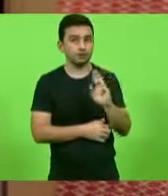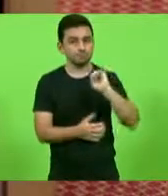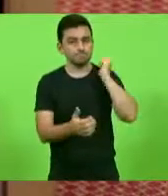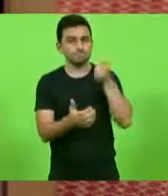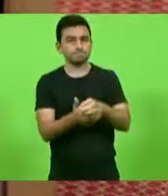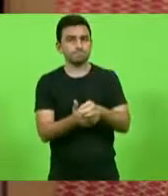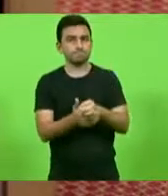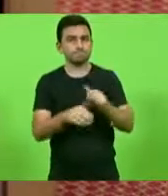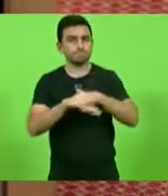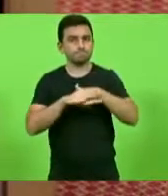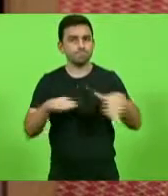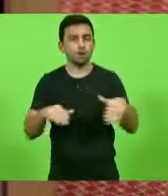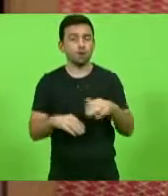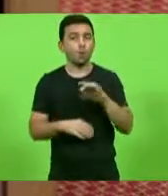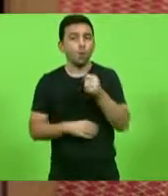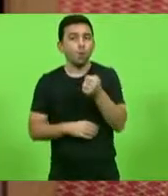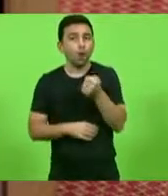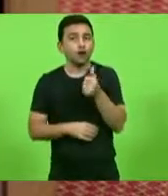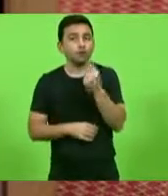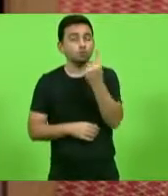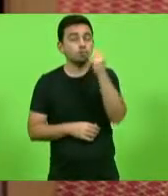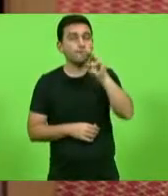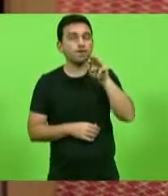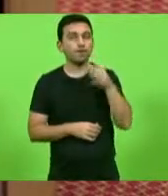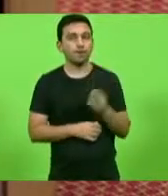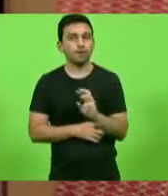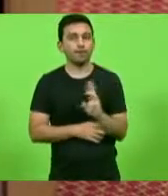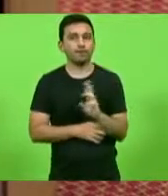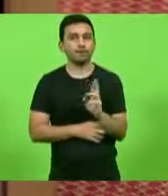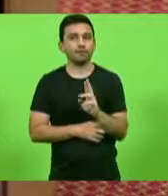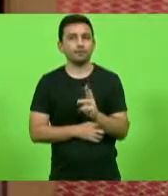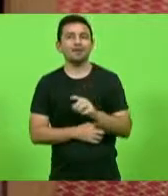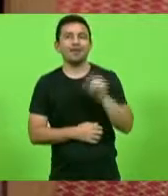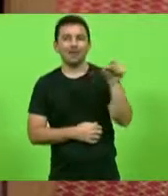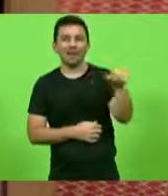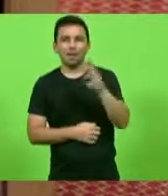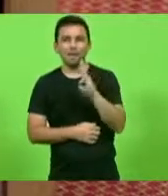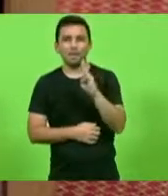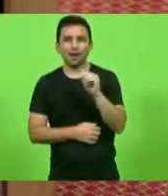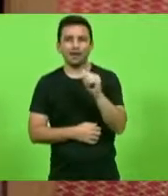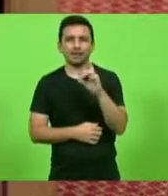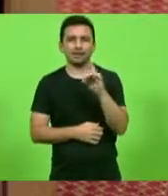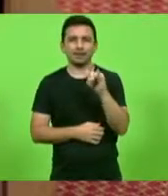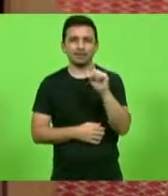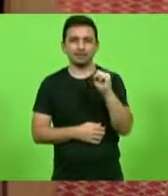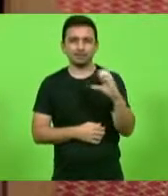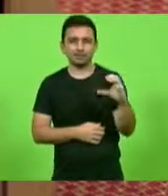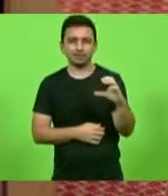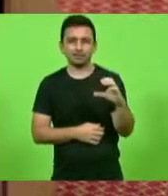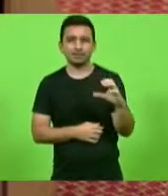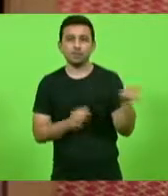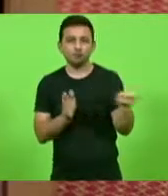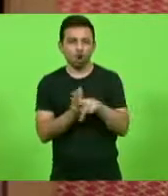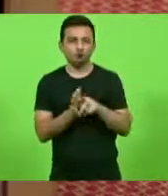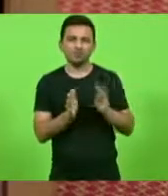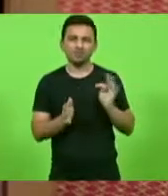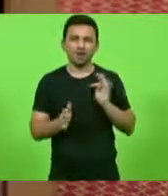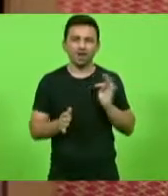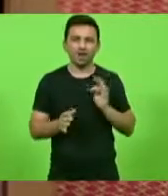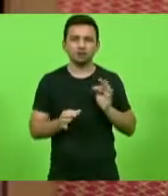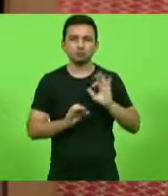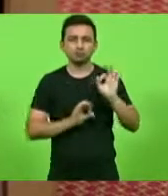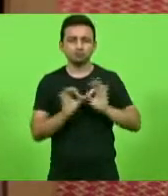ou seja, quase 1 milhão. E o Badesc, através da sua parte técnica ou jurídica,